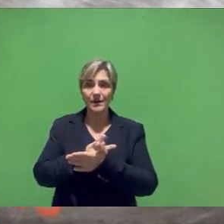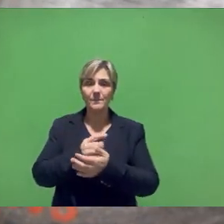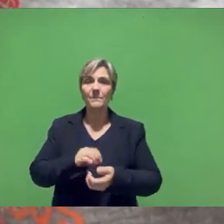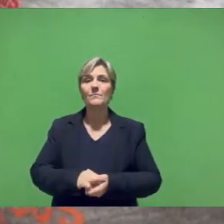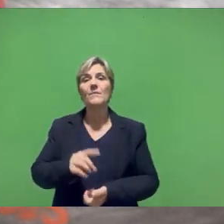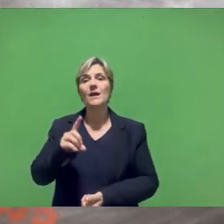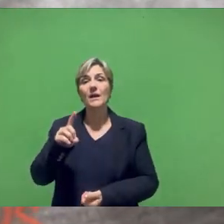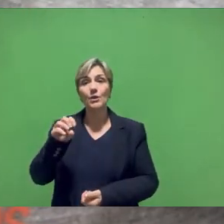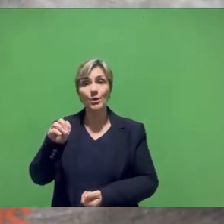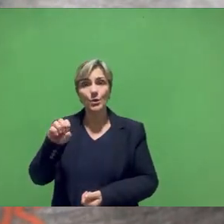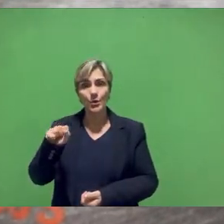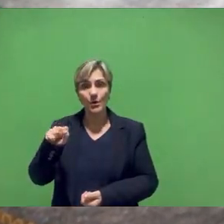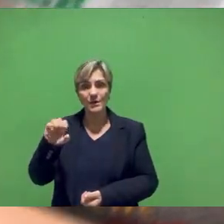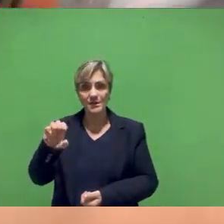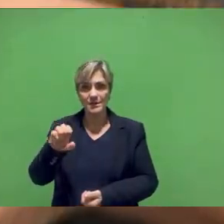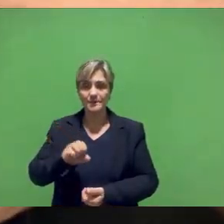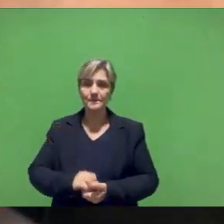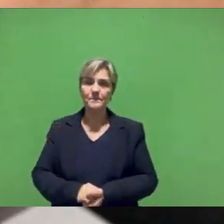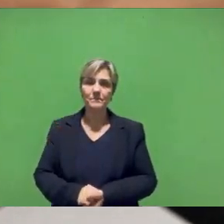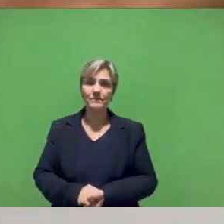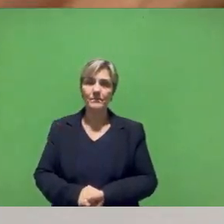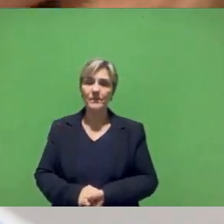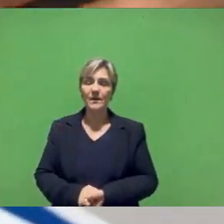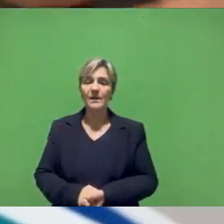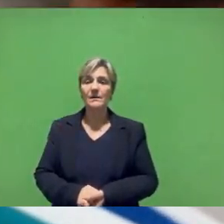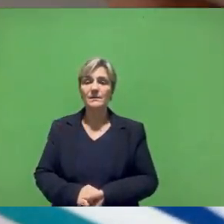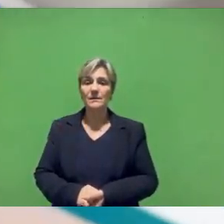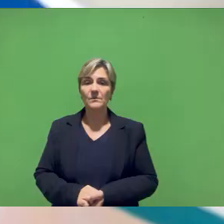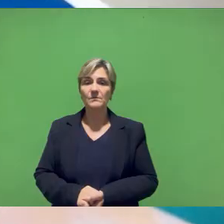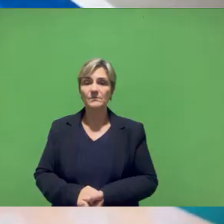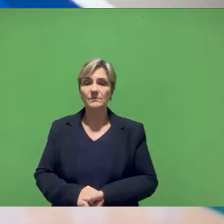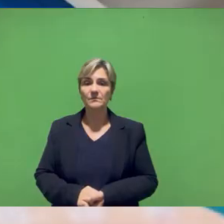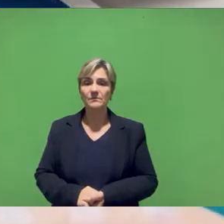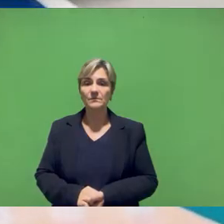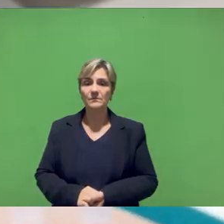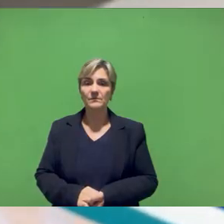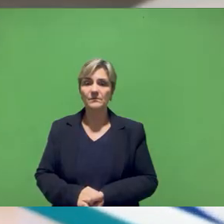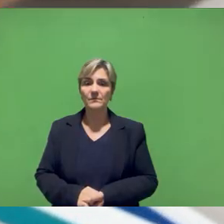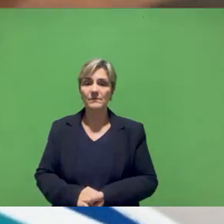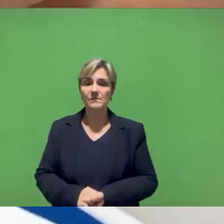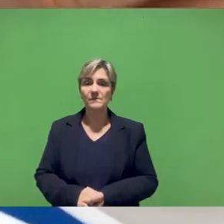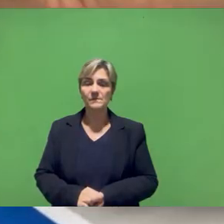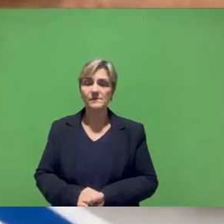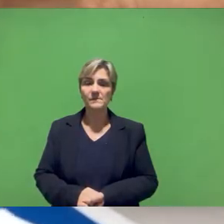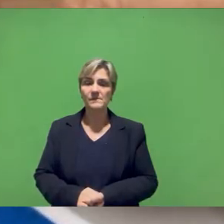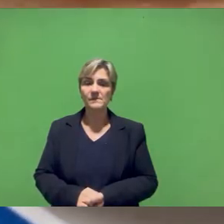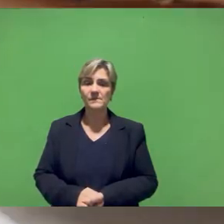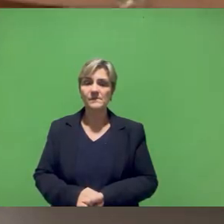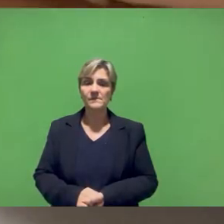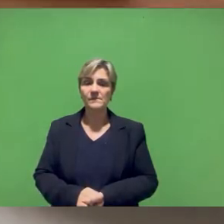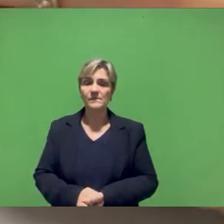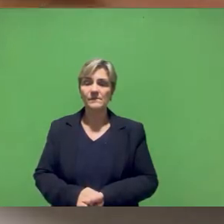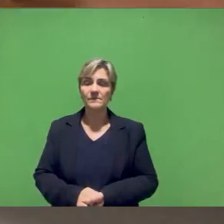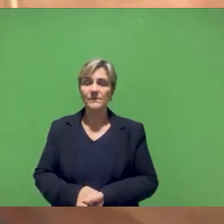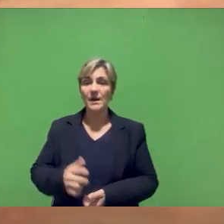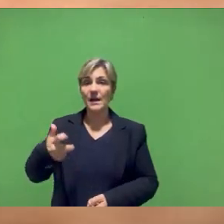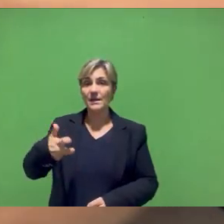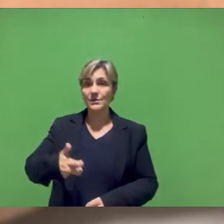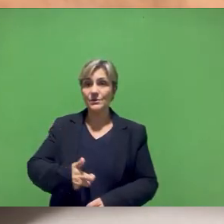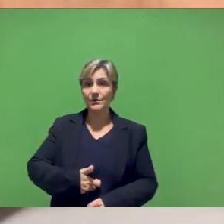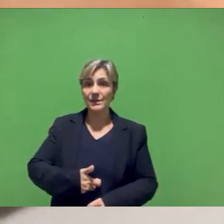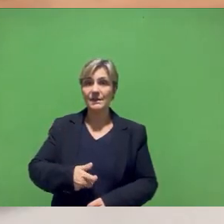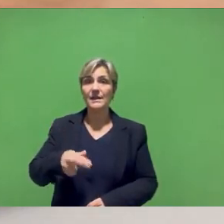saber. Ó, caso for fechar, é sempre assim na mesa, mas evitando isso. A